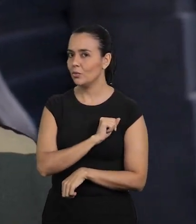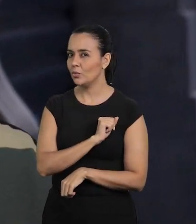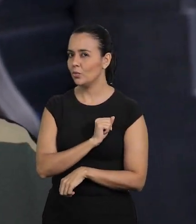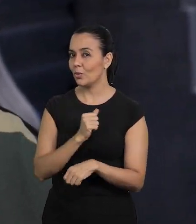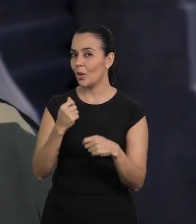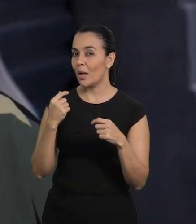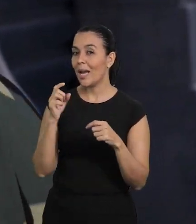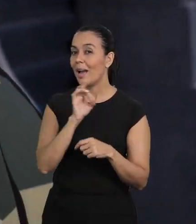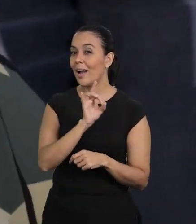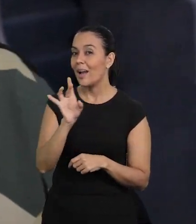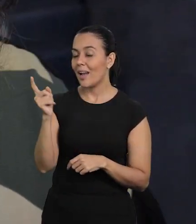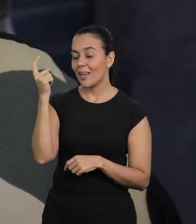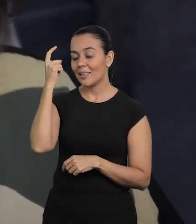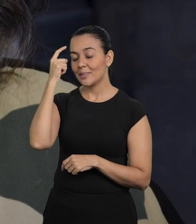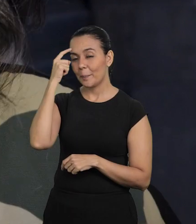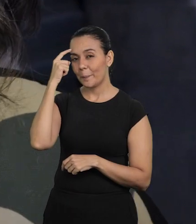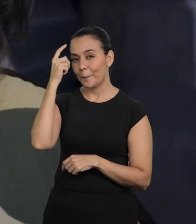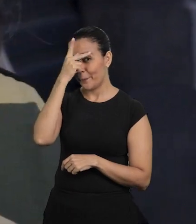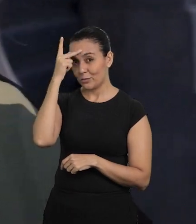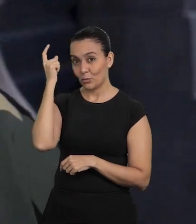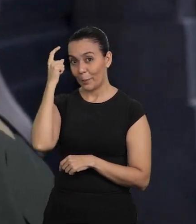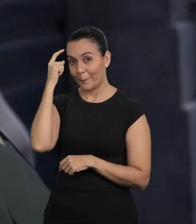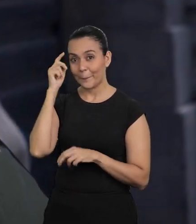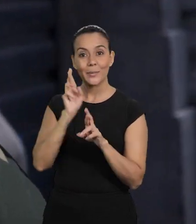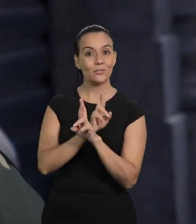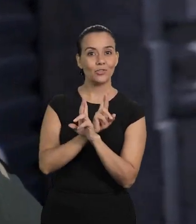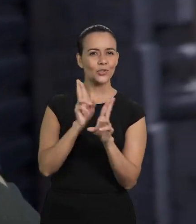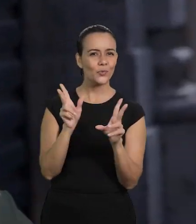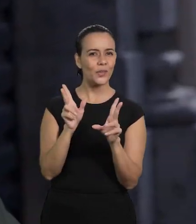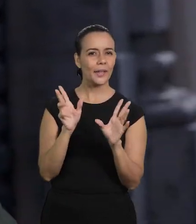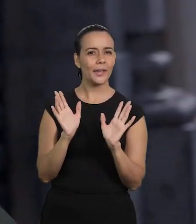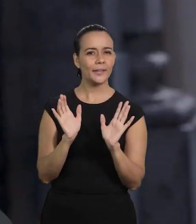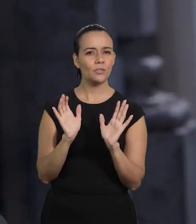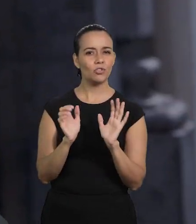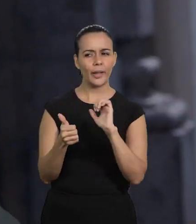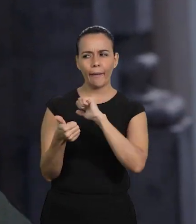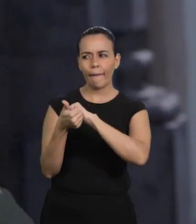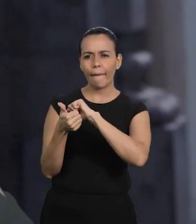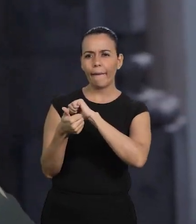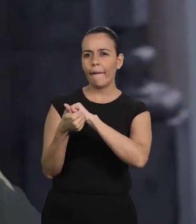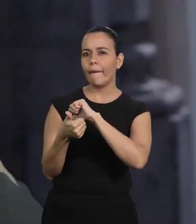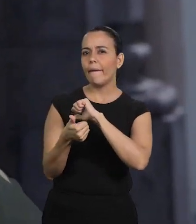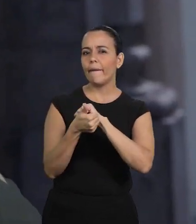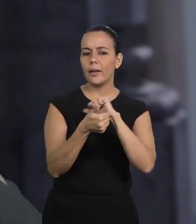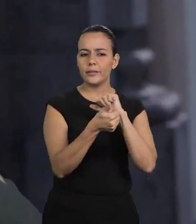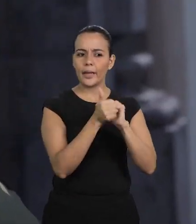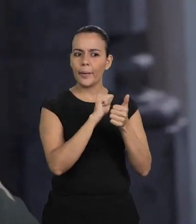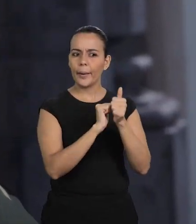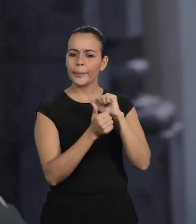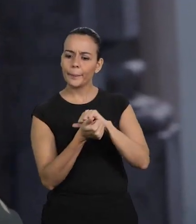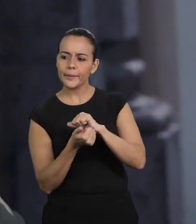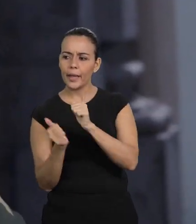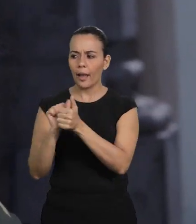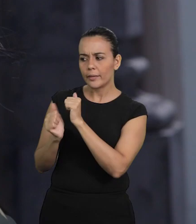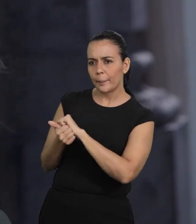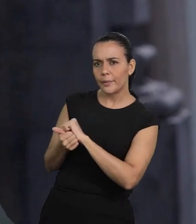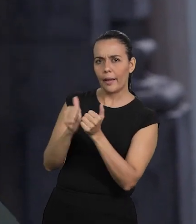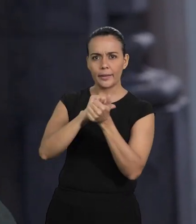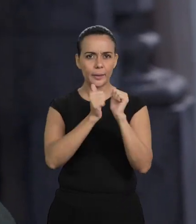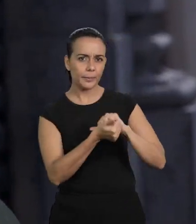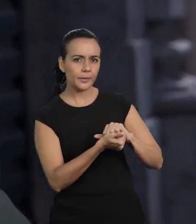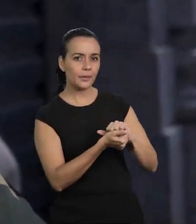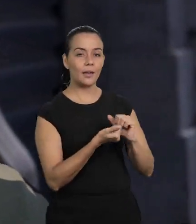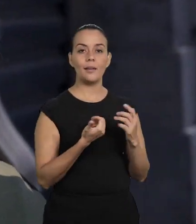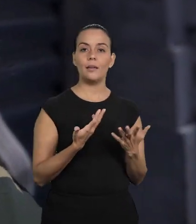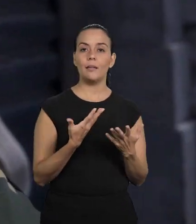complexas e o quanto elas estavam tentando sempre se adequar durante muito tempo. Então, agora a gente tem uma abertura. O que vai ser do futuro, nesse sentido, a